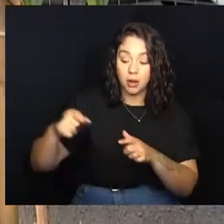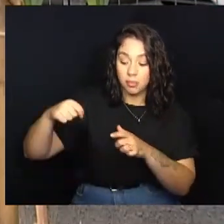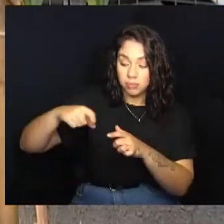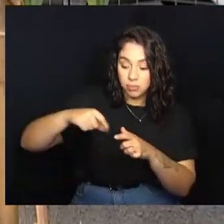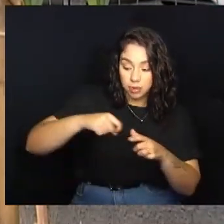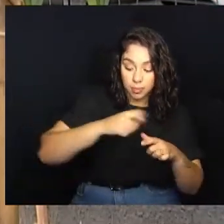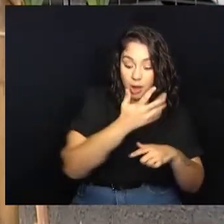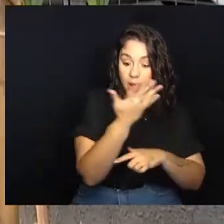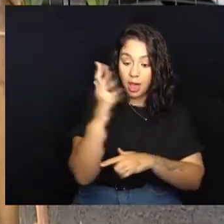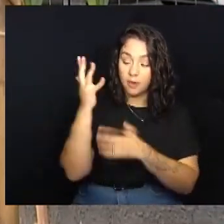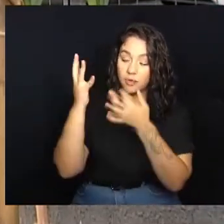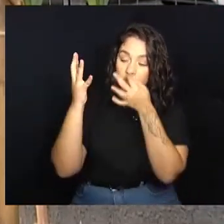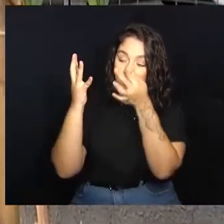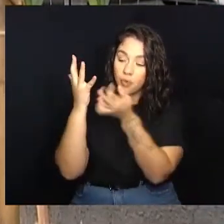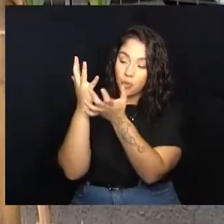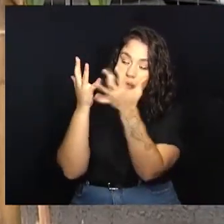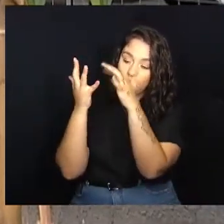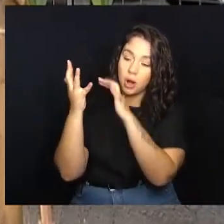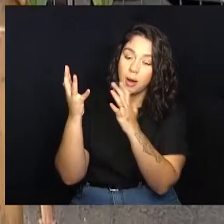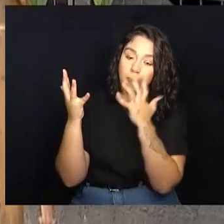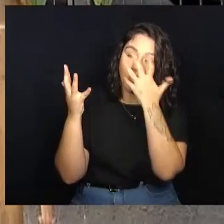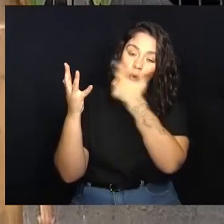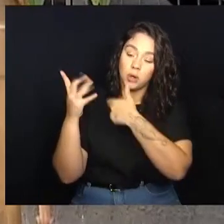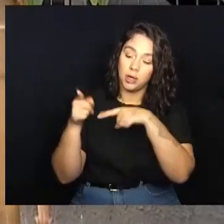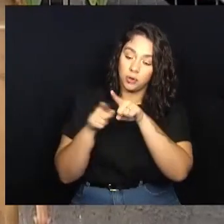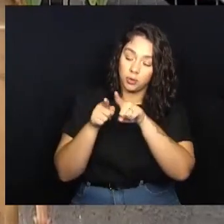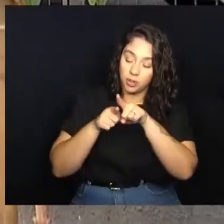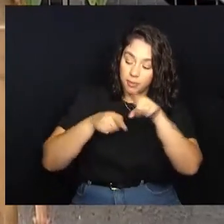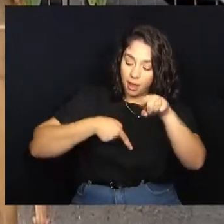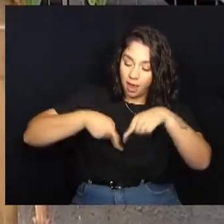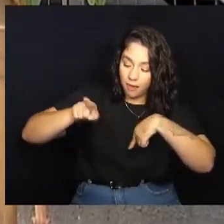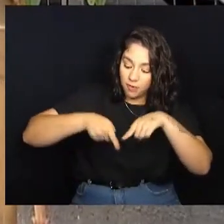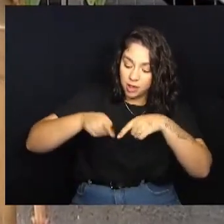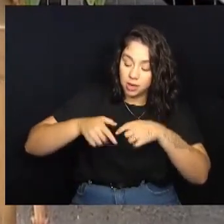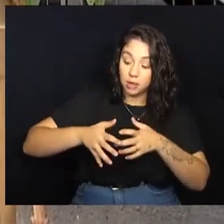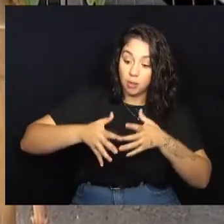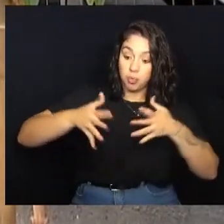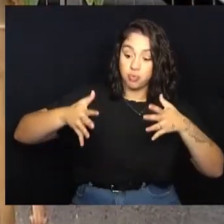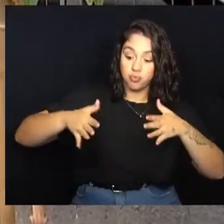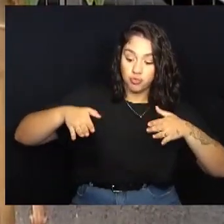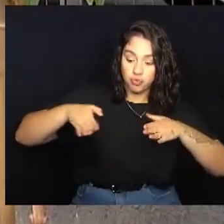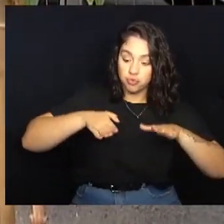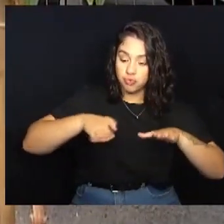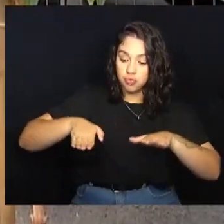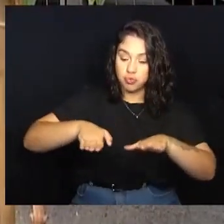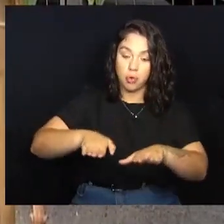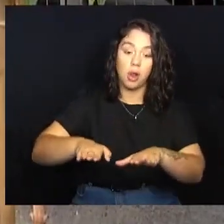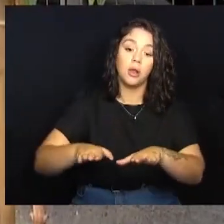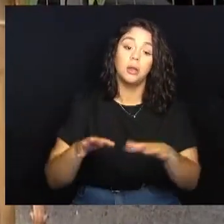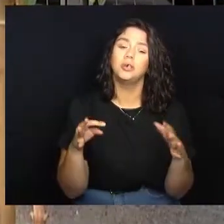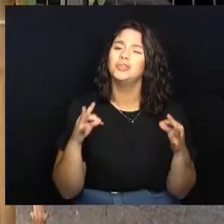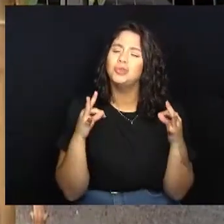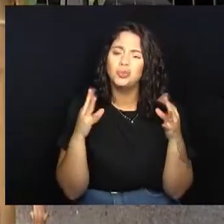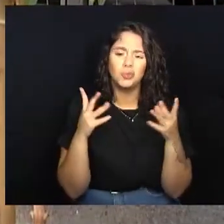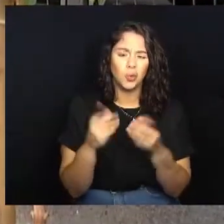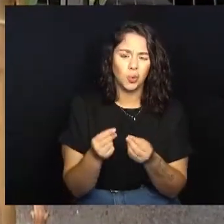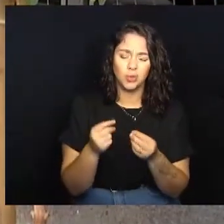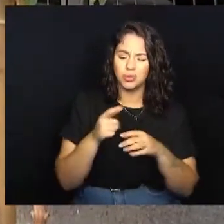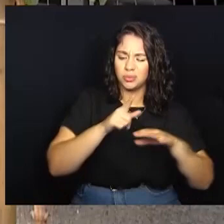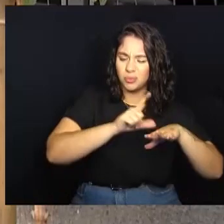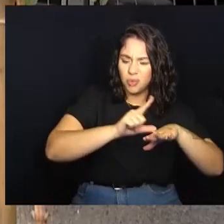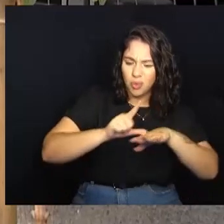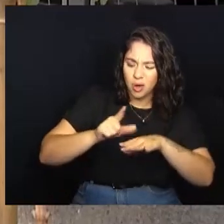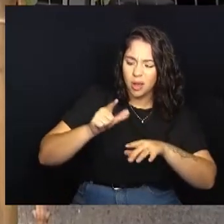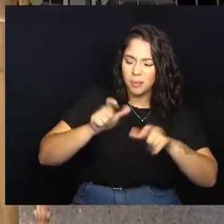florada bonita, aumentou a avenida para o tráfego. Então, tudo, os comerciantes estão